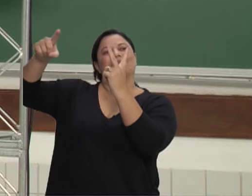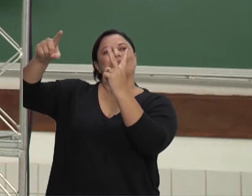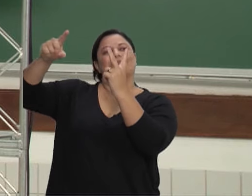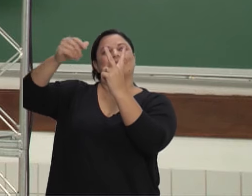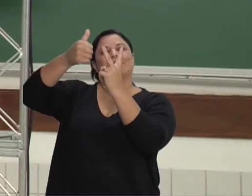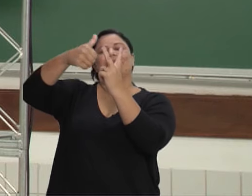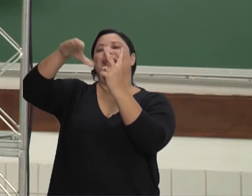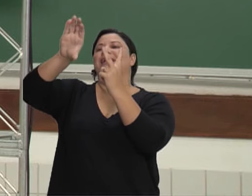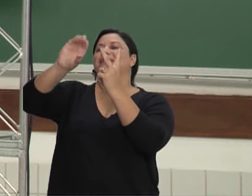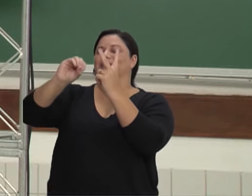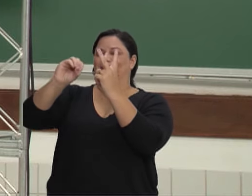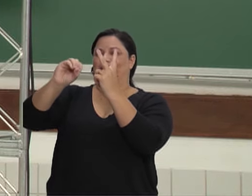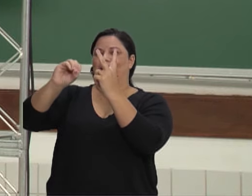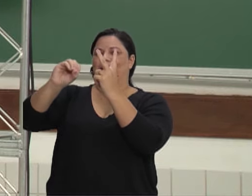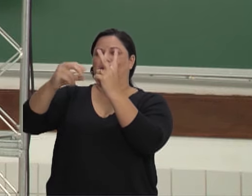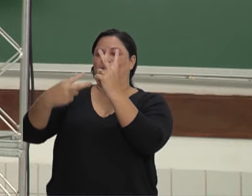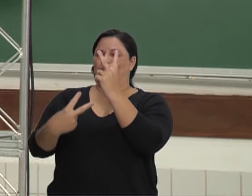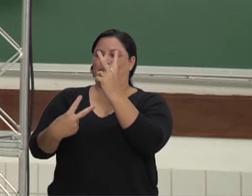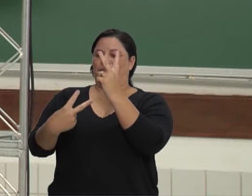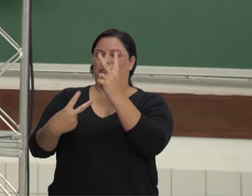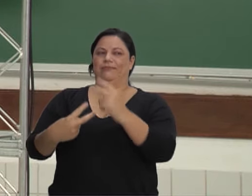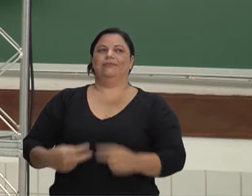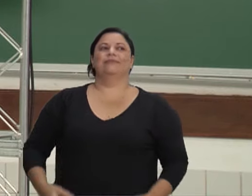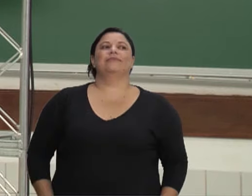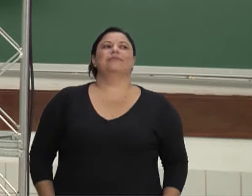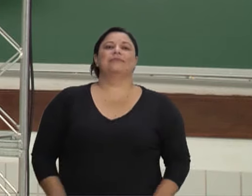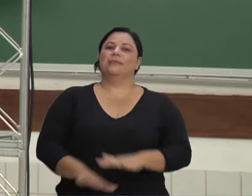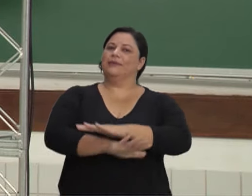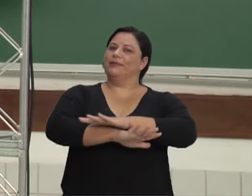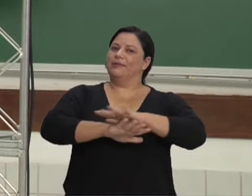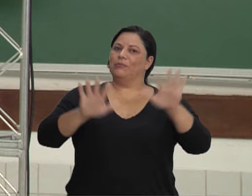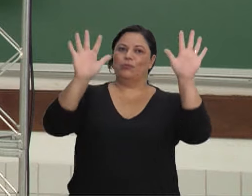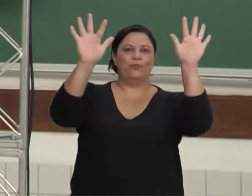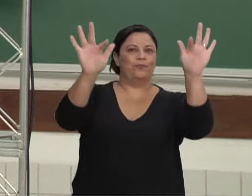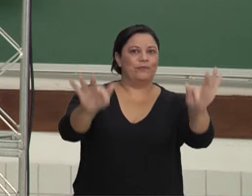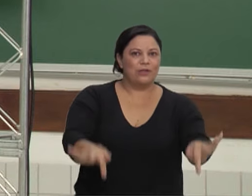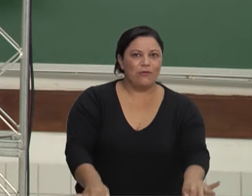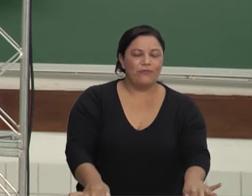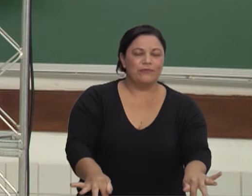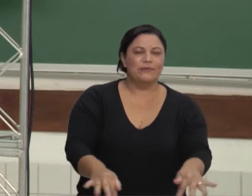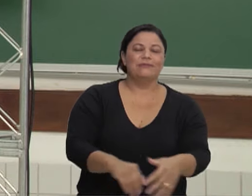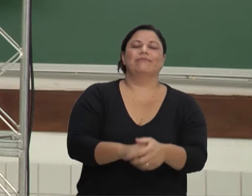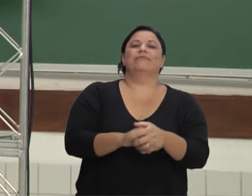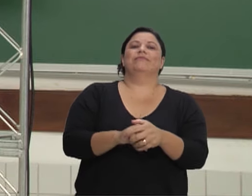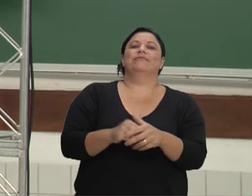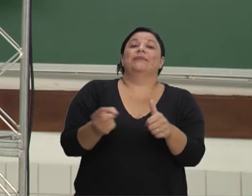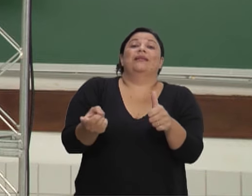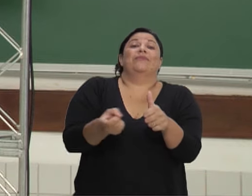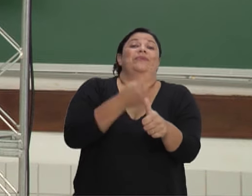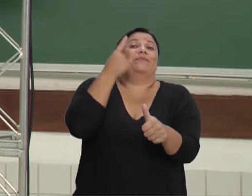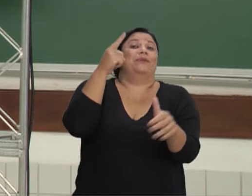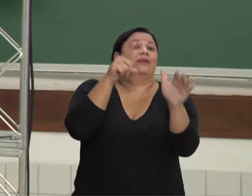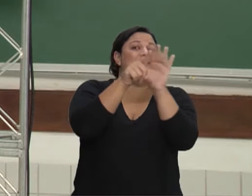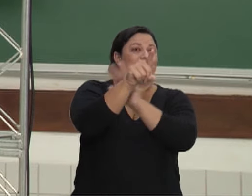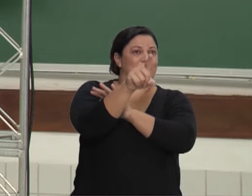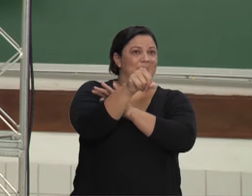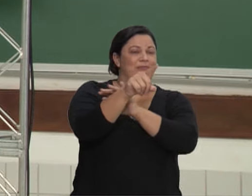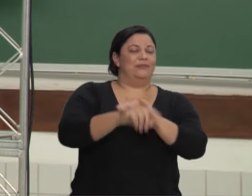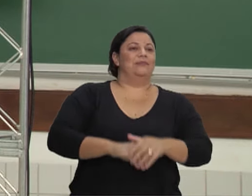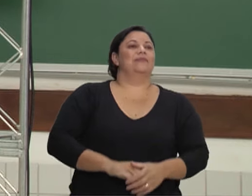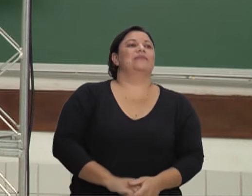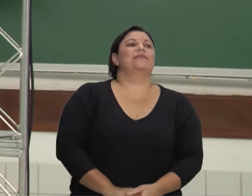10 sobre 2. Cheguei ao fim da minha primeira questão. Vamos voltar